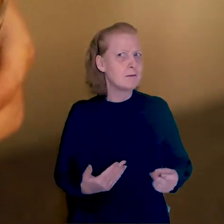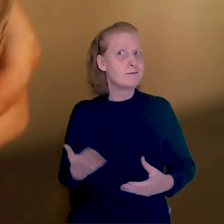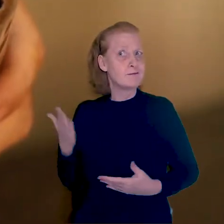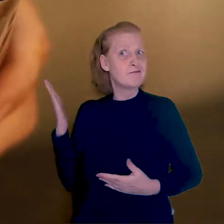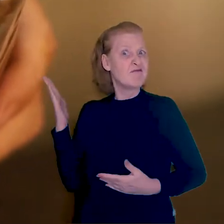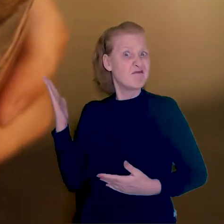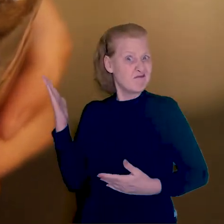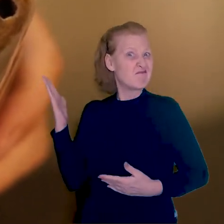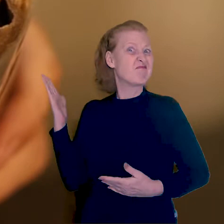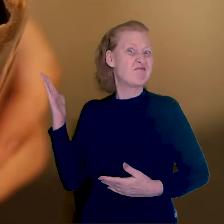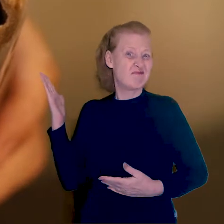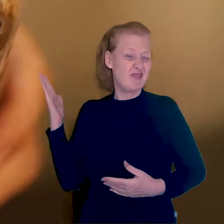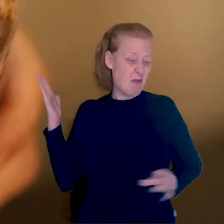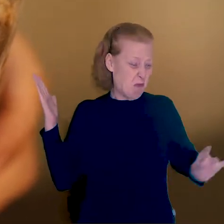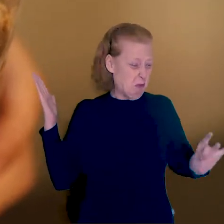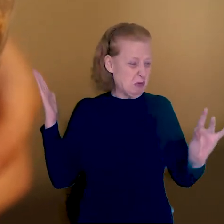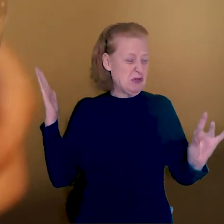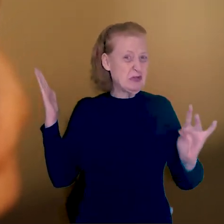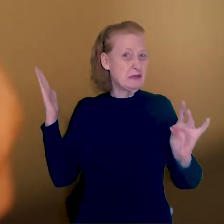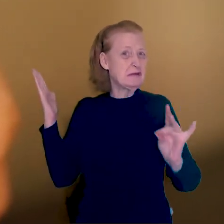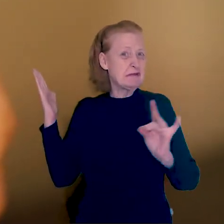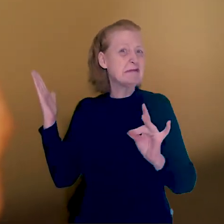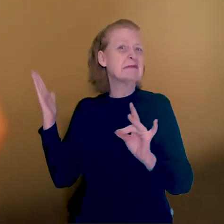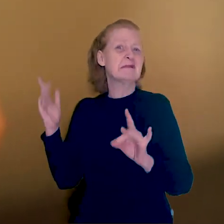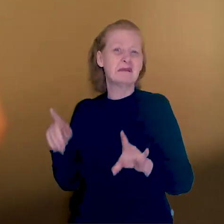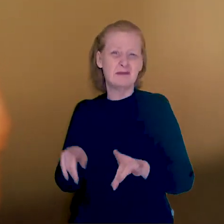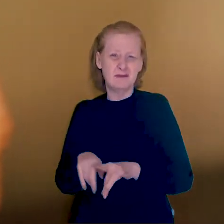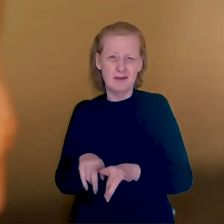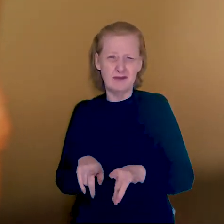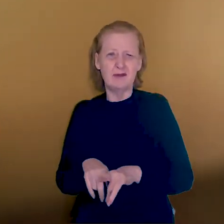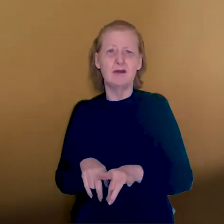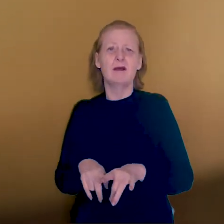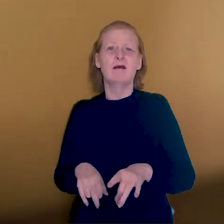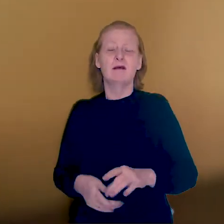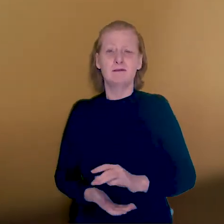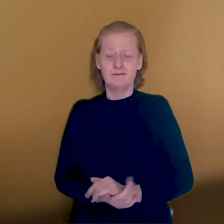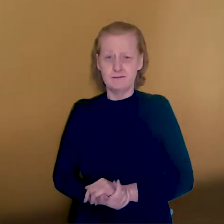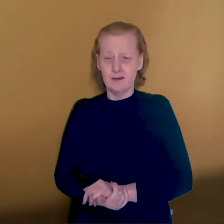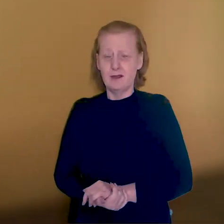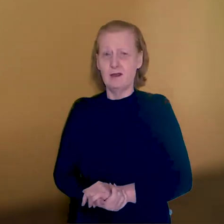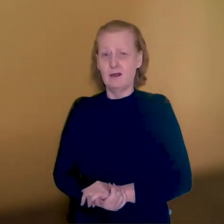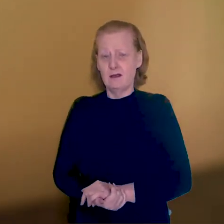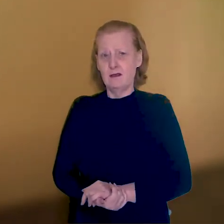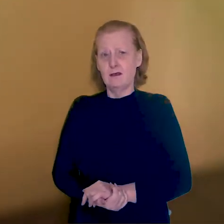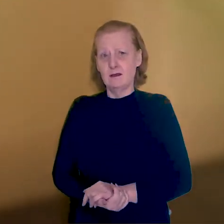Bastante larva, bastante mosca, tá bem complicado, mas vamos lá.